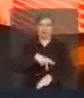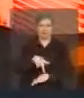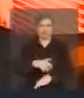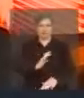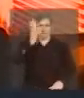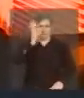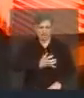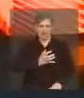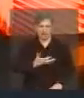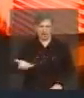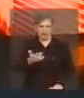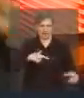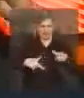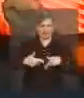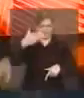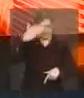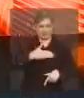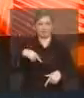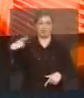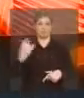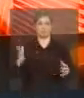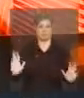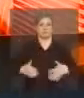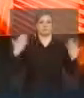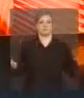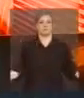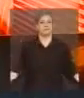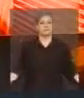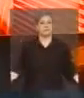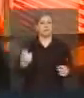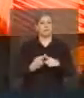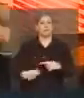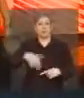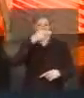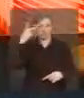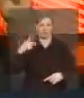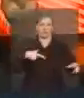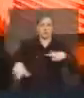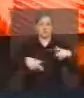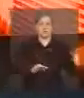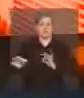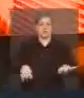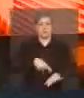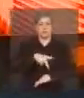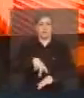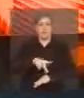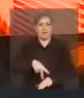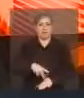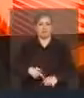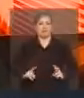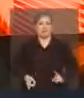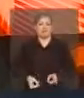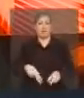sério, é uma afronta. Aqueles que governaram esse país a vida inteira e nunca agiram com